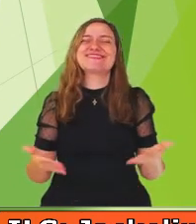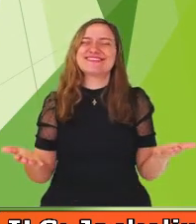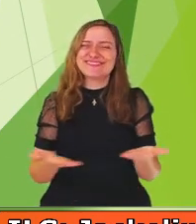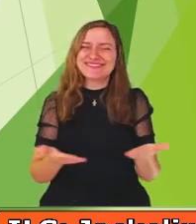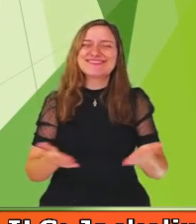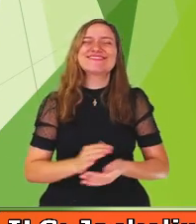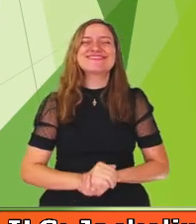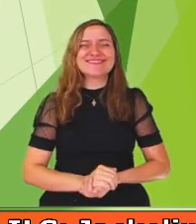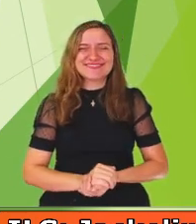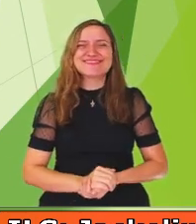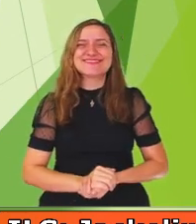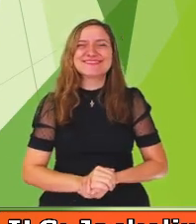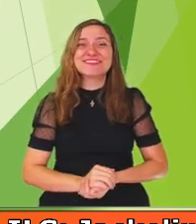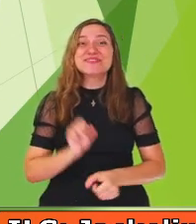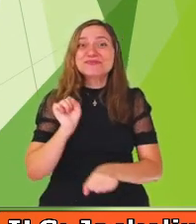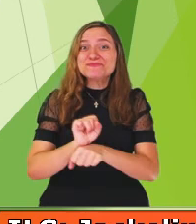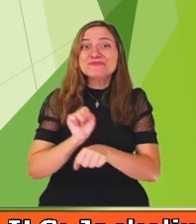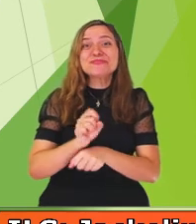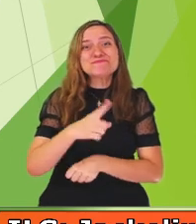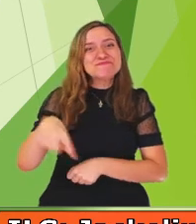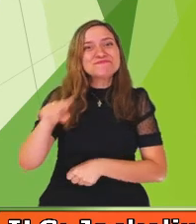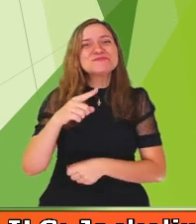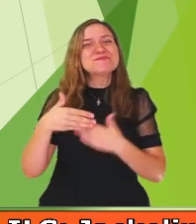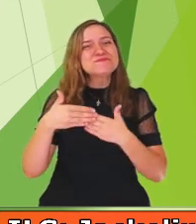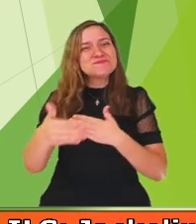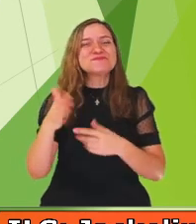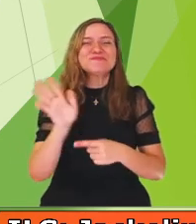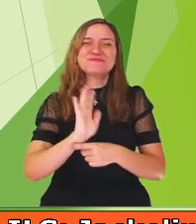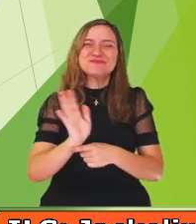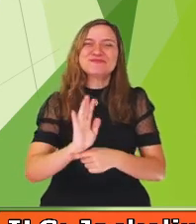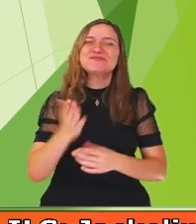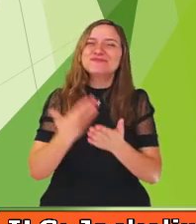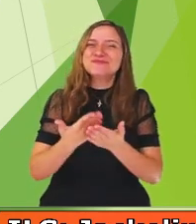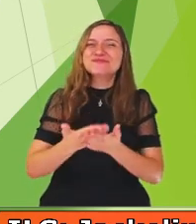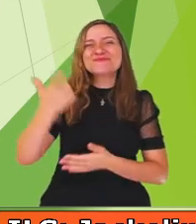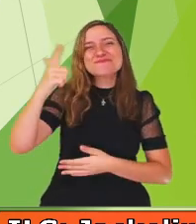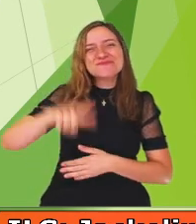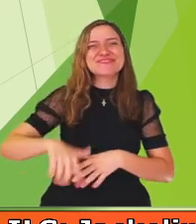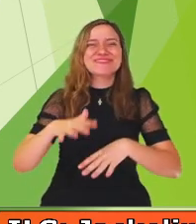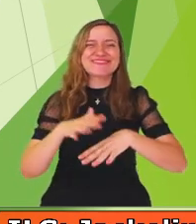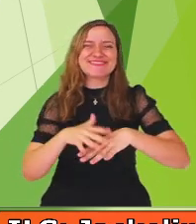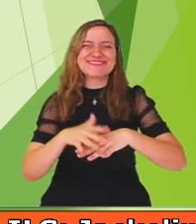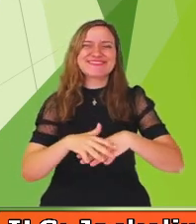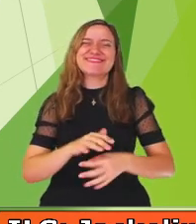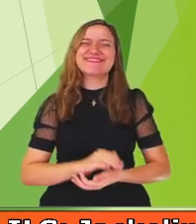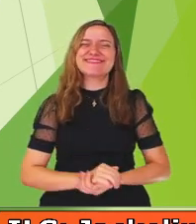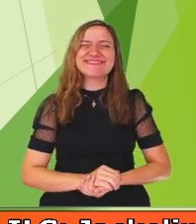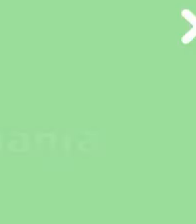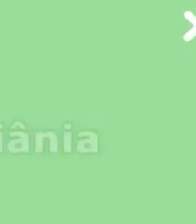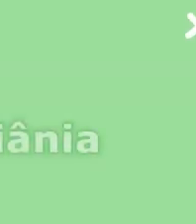deste descritor. Até o próximo vídeo com mais estudos matemáticos.